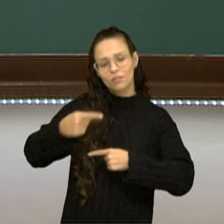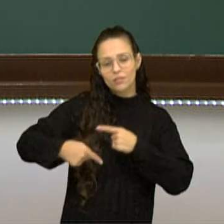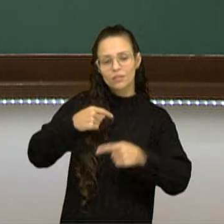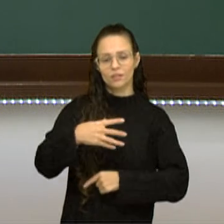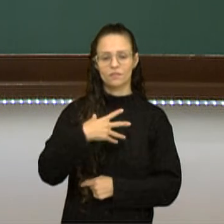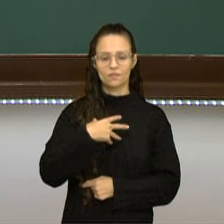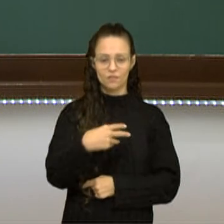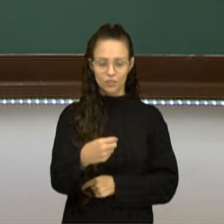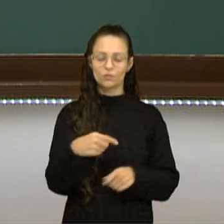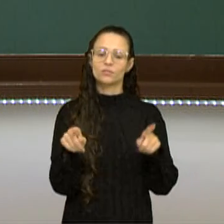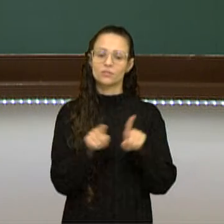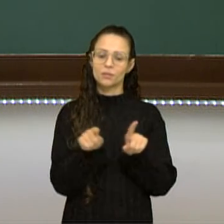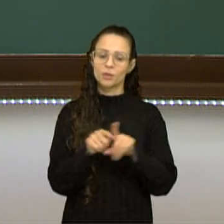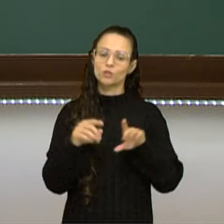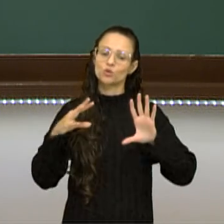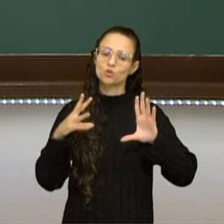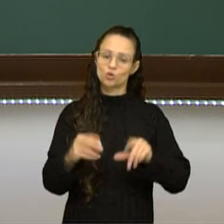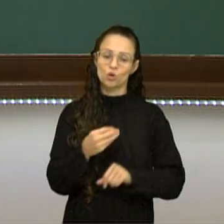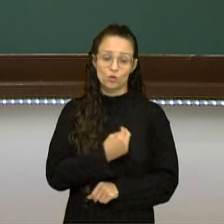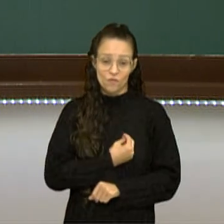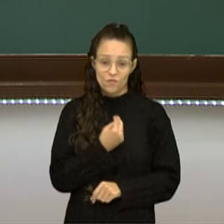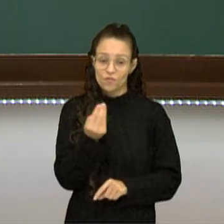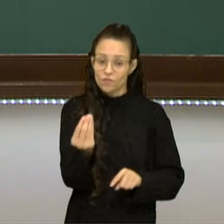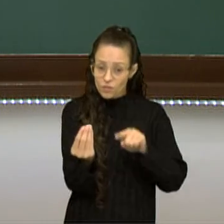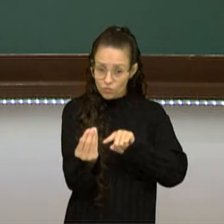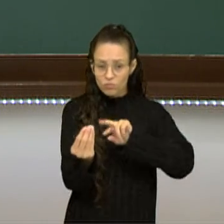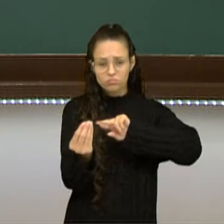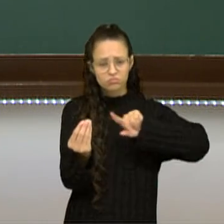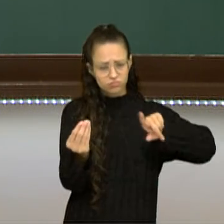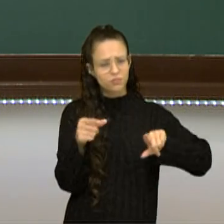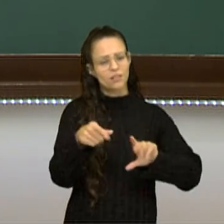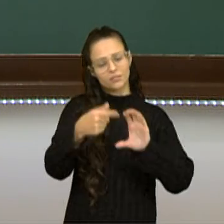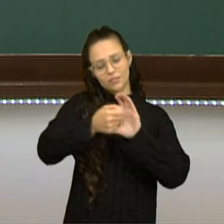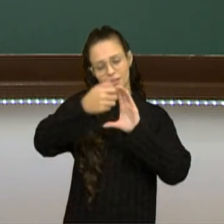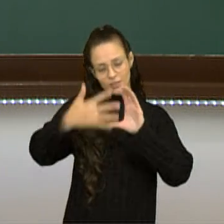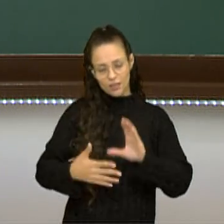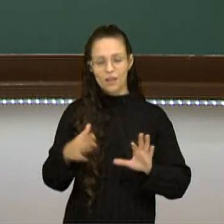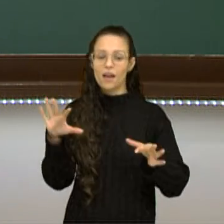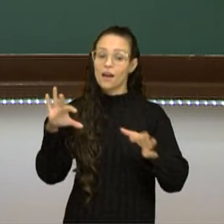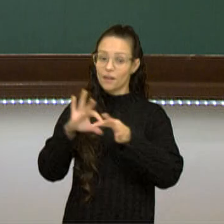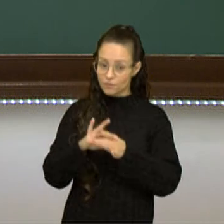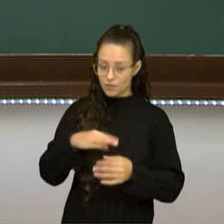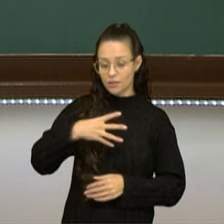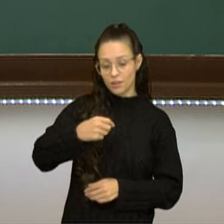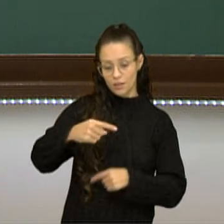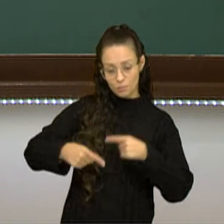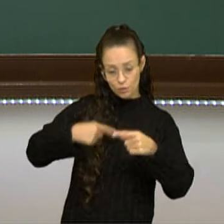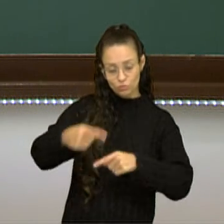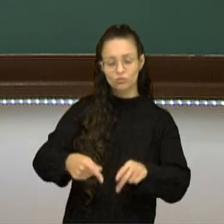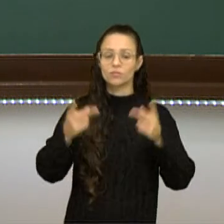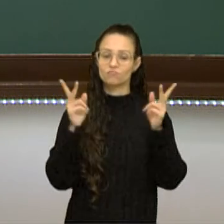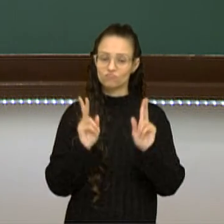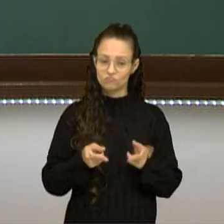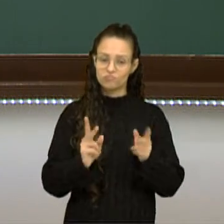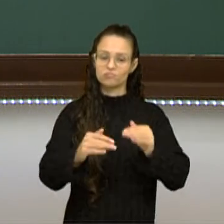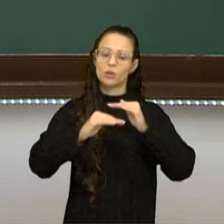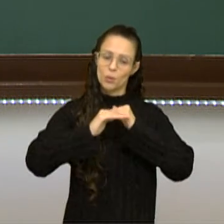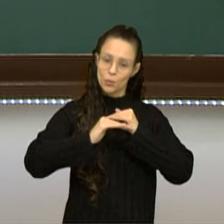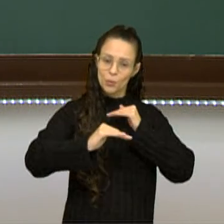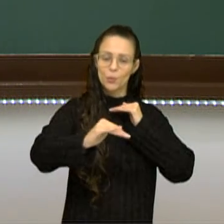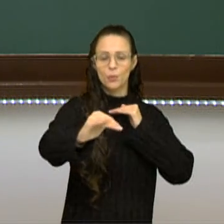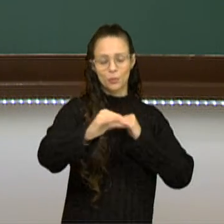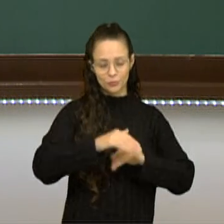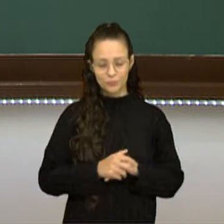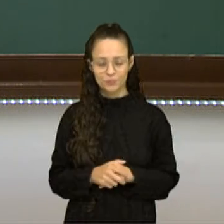reproduzir. E todos os seres vivos têm essa característica. Através da reprodução, vão garantir a continuidade